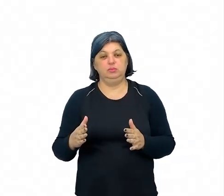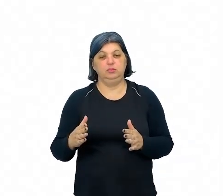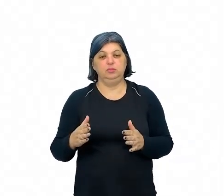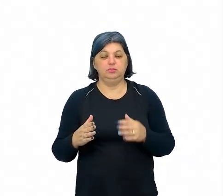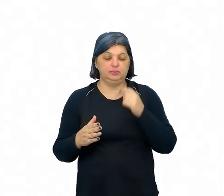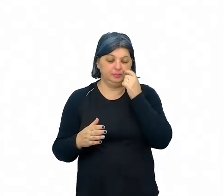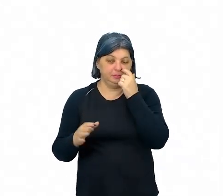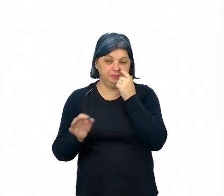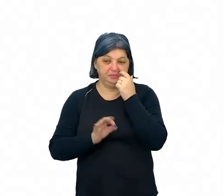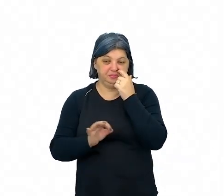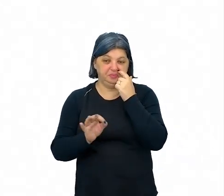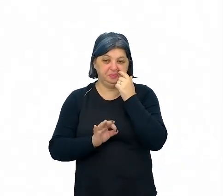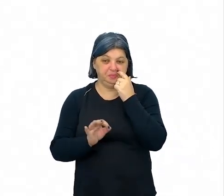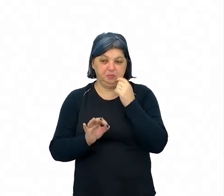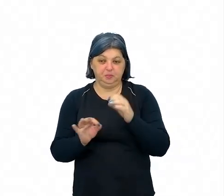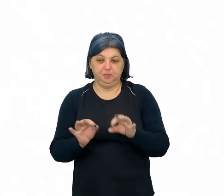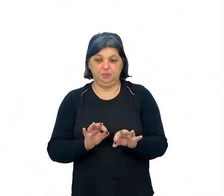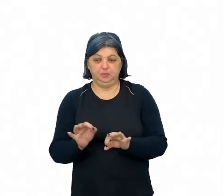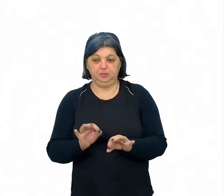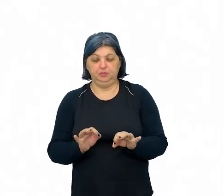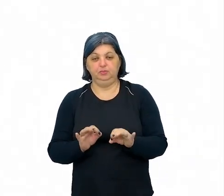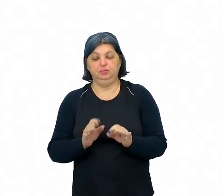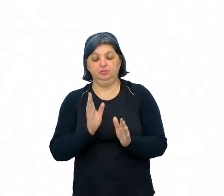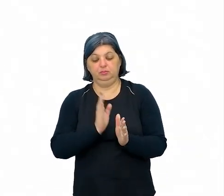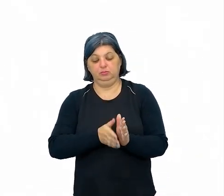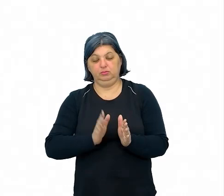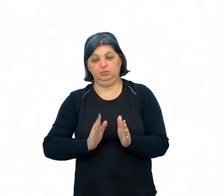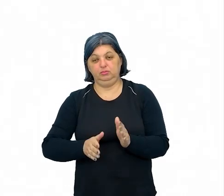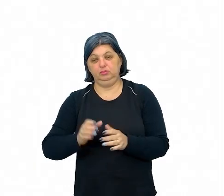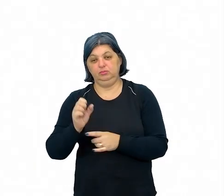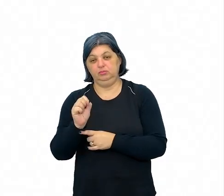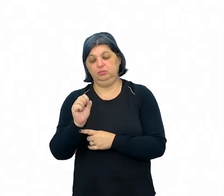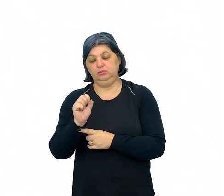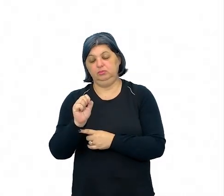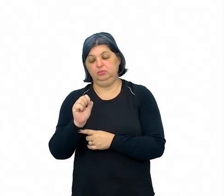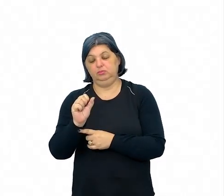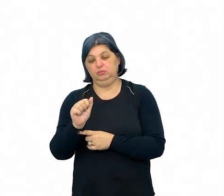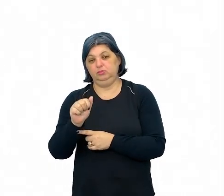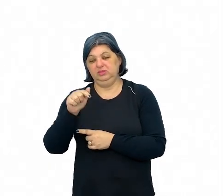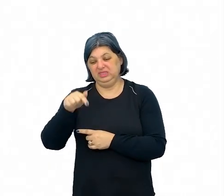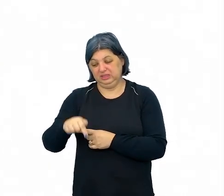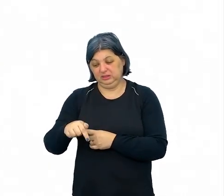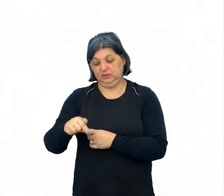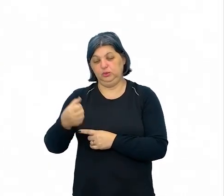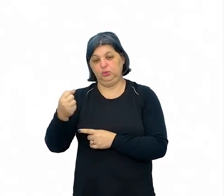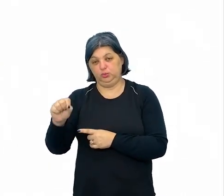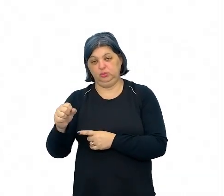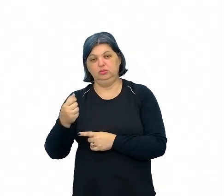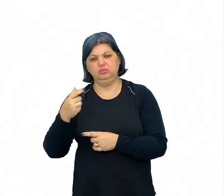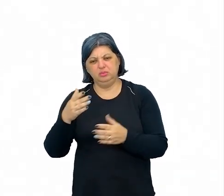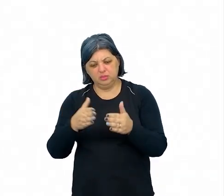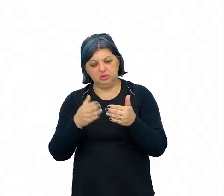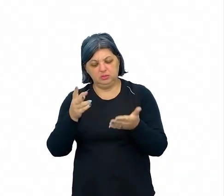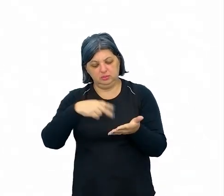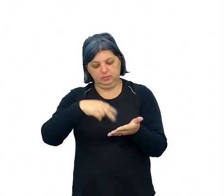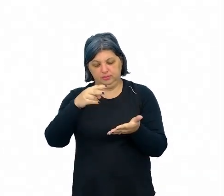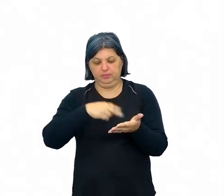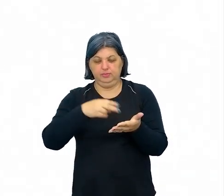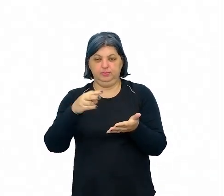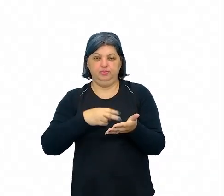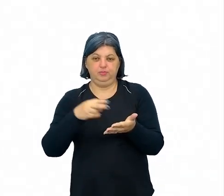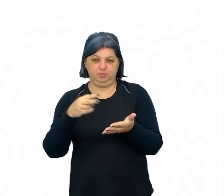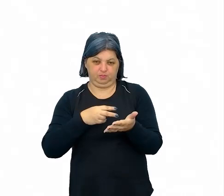a planejar a sequência 7 e 8. Então, leiam, por gentileza,